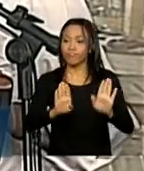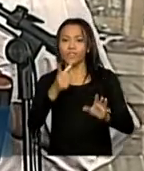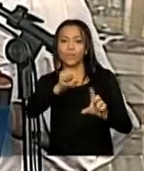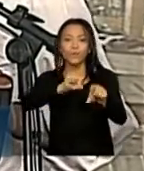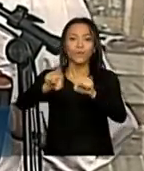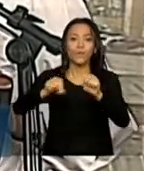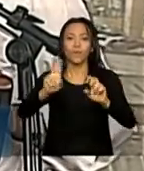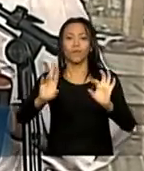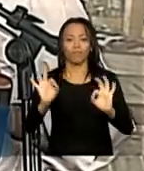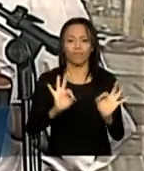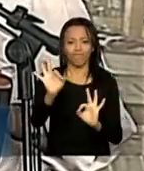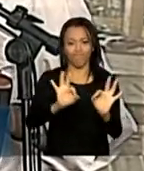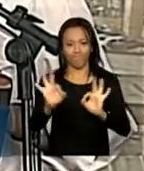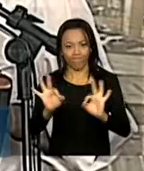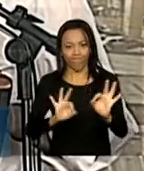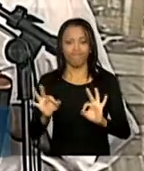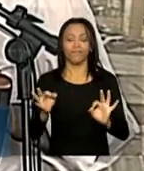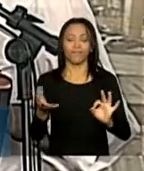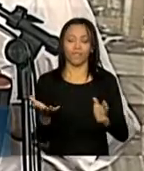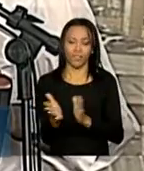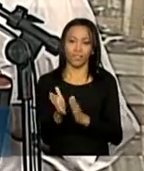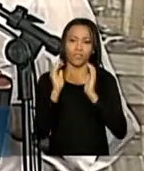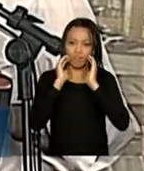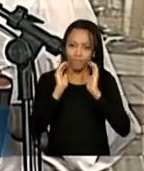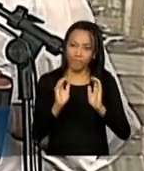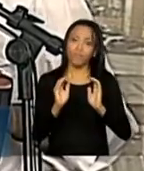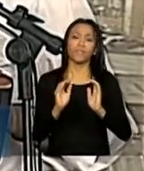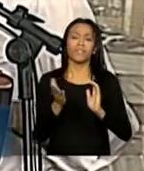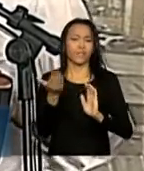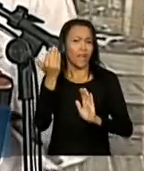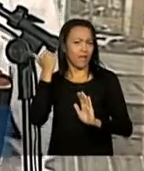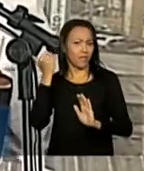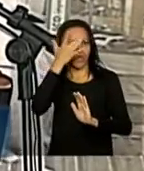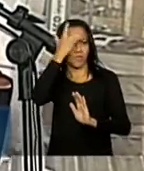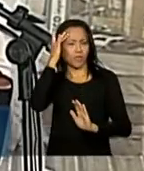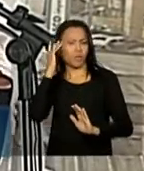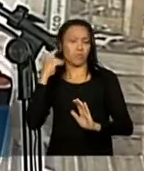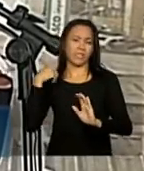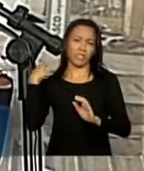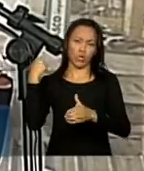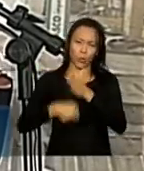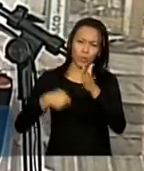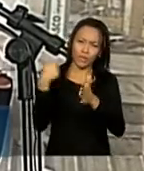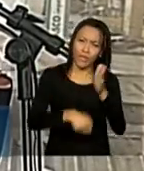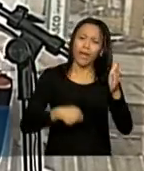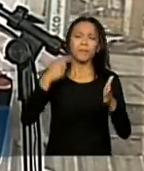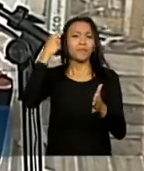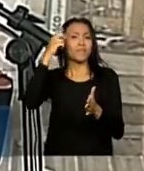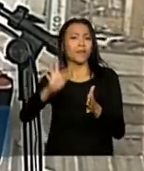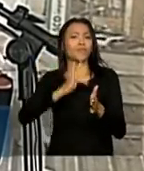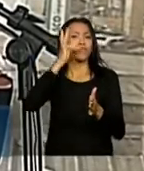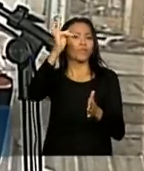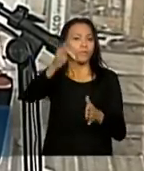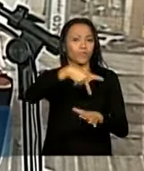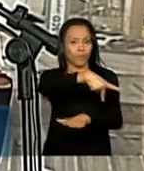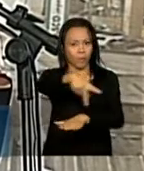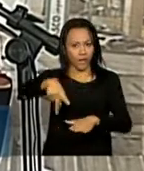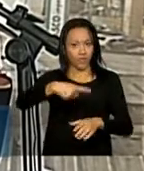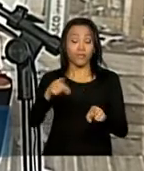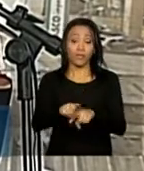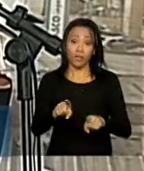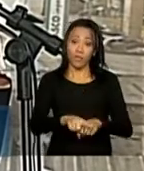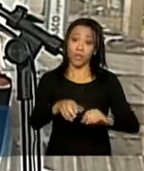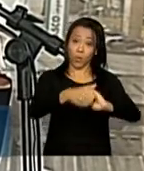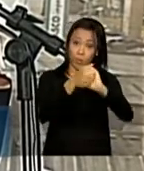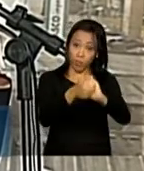Bahia de Todos os Santos, também seja uma reverência àqueles que, lá atrás, pensaram no futuro do país. Queria cumprimentar a